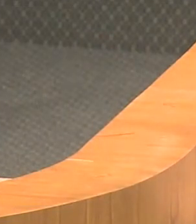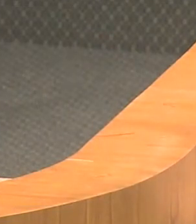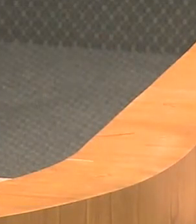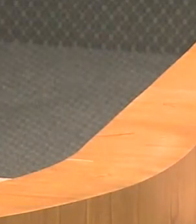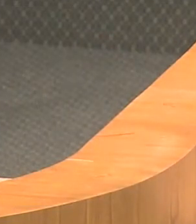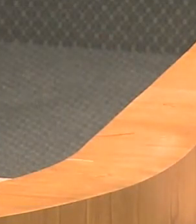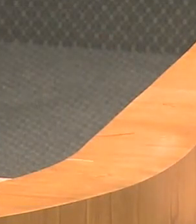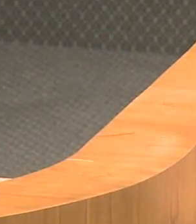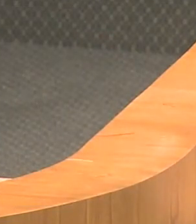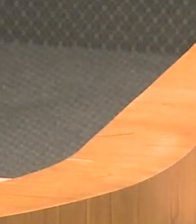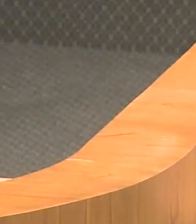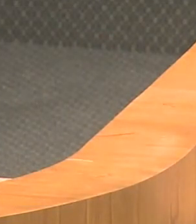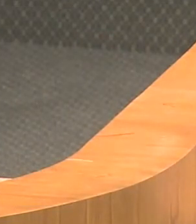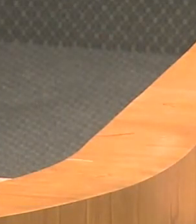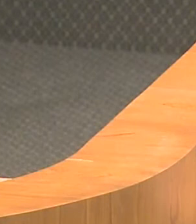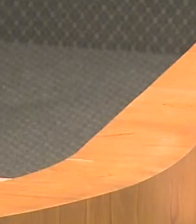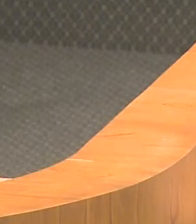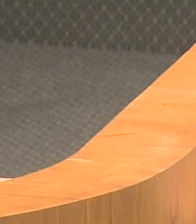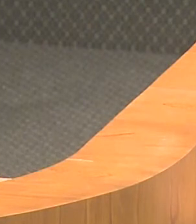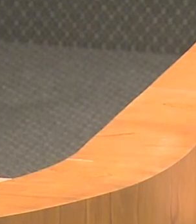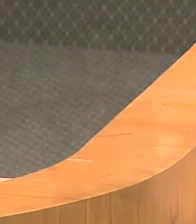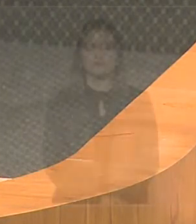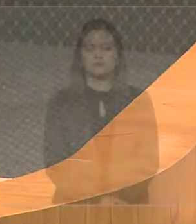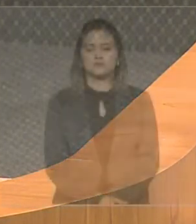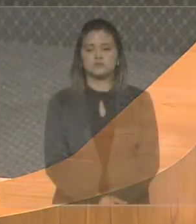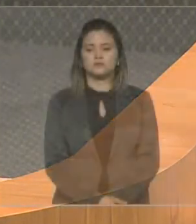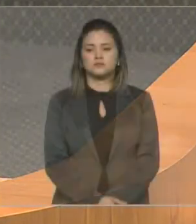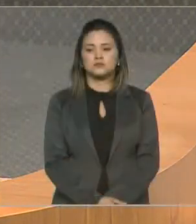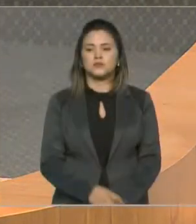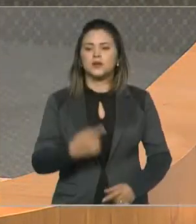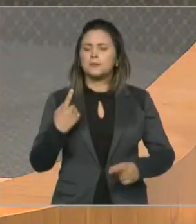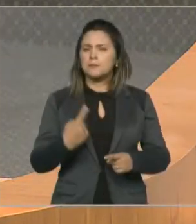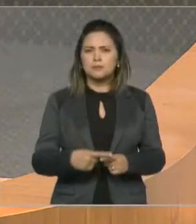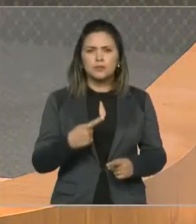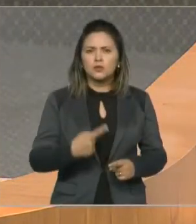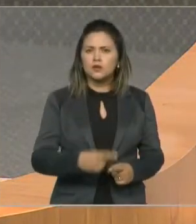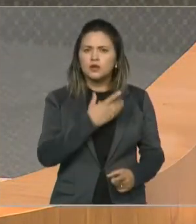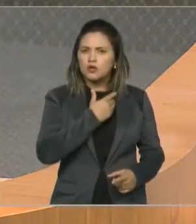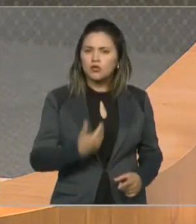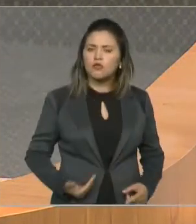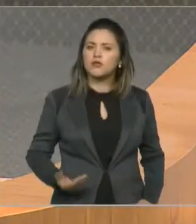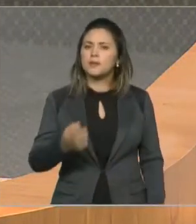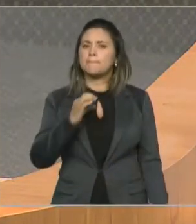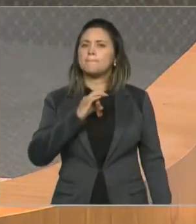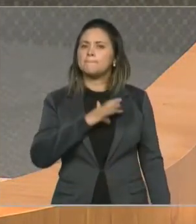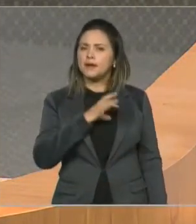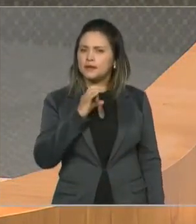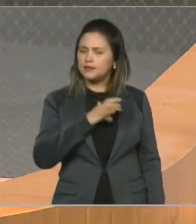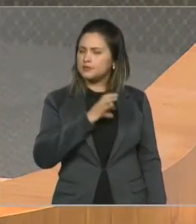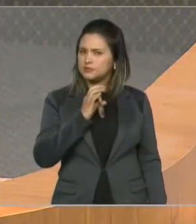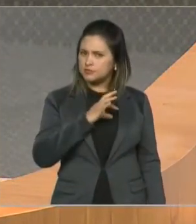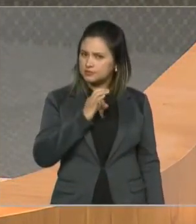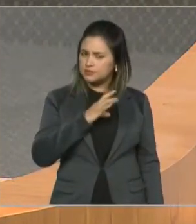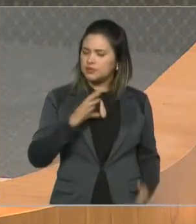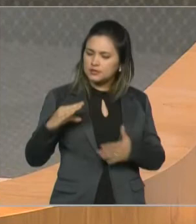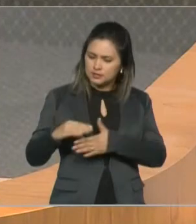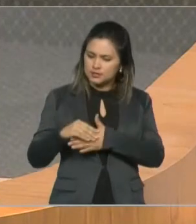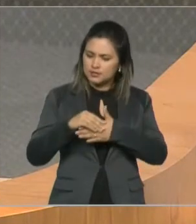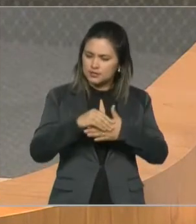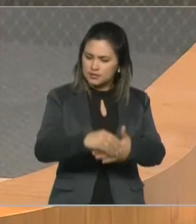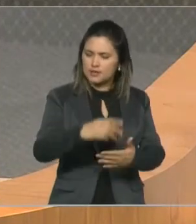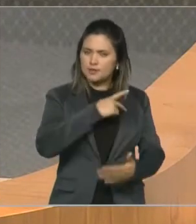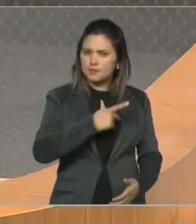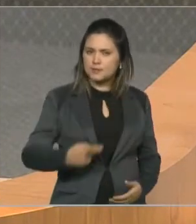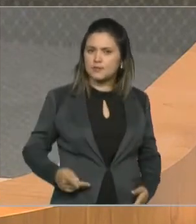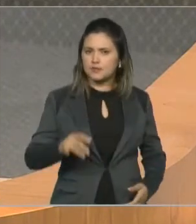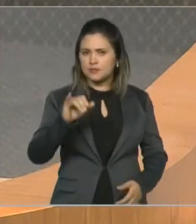é o receio que o governo do Estado tem em trazer a essa casa o presidente do Instituto de Previdência? E agora